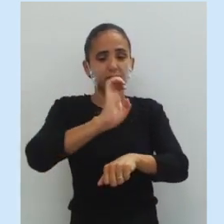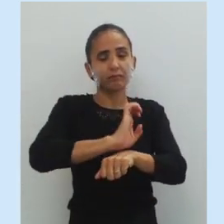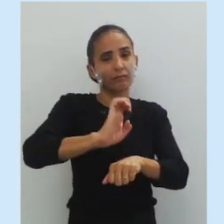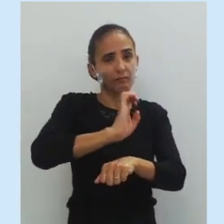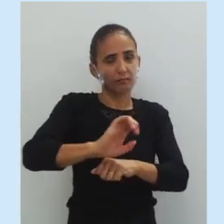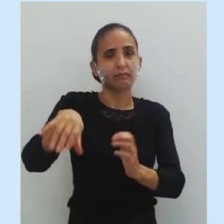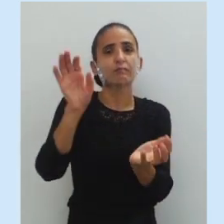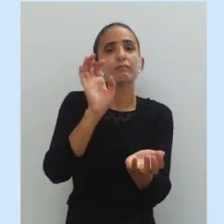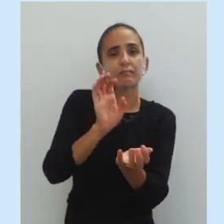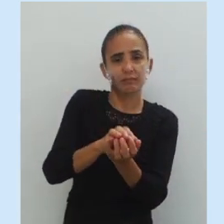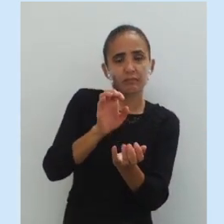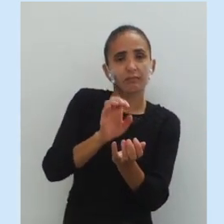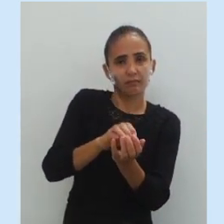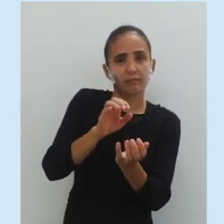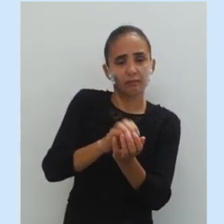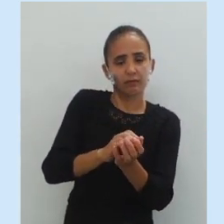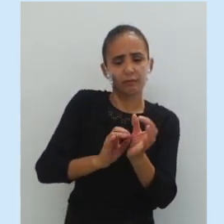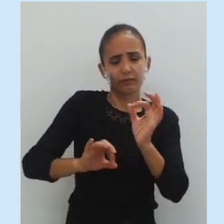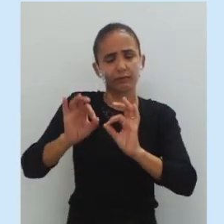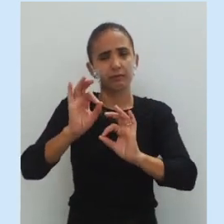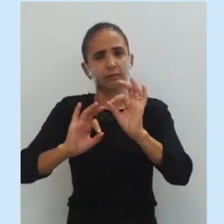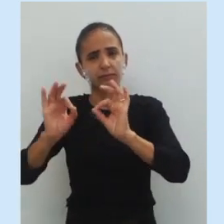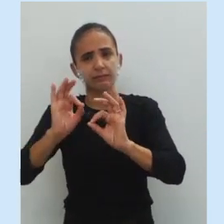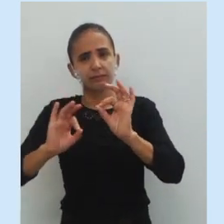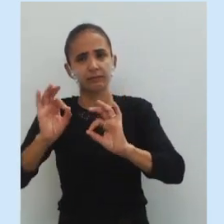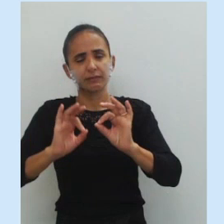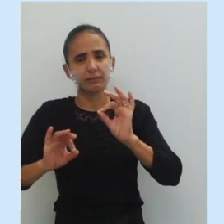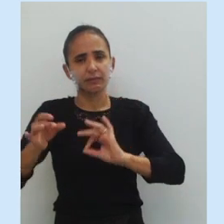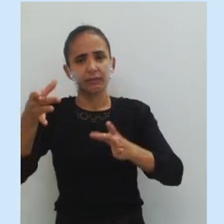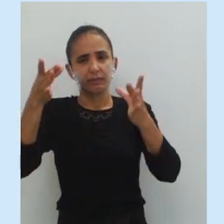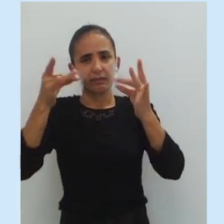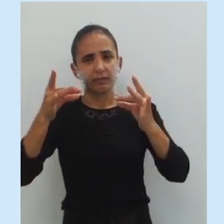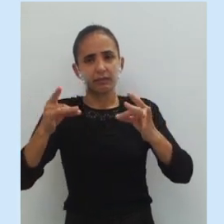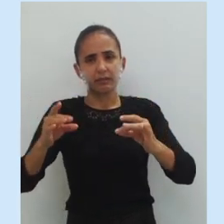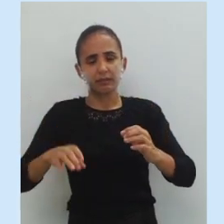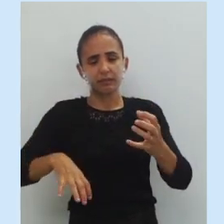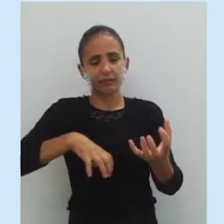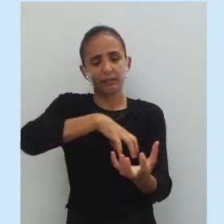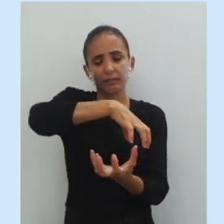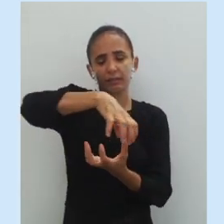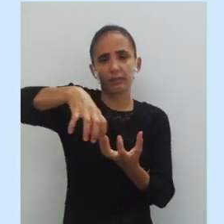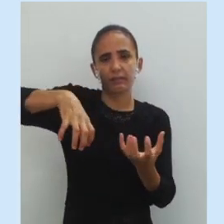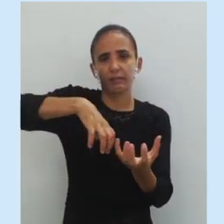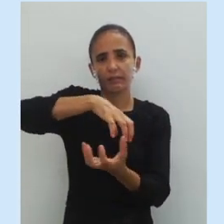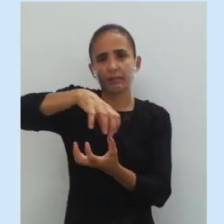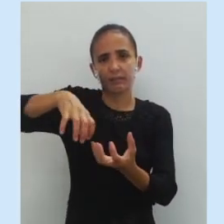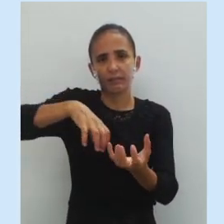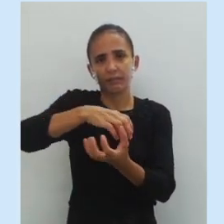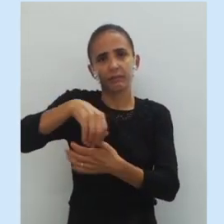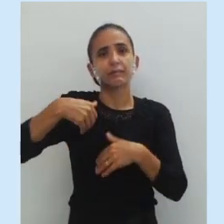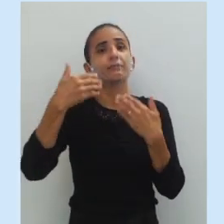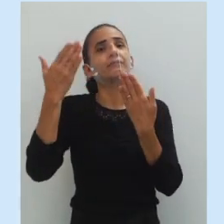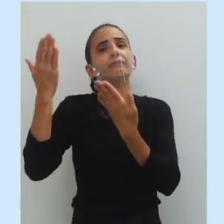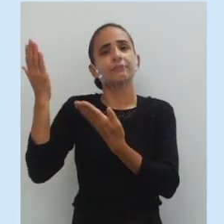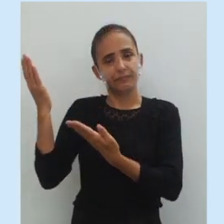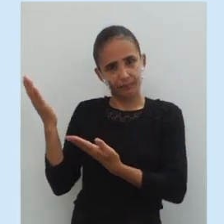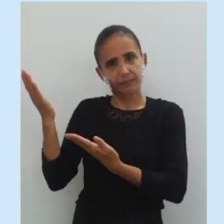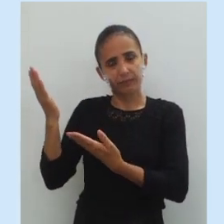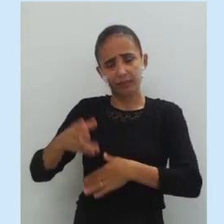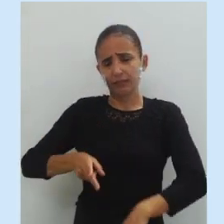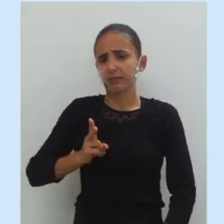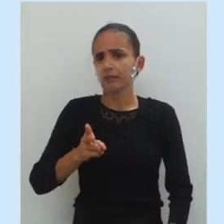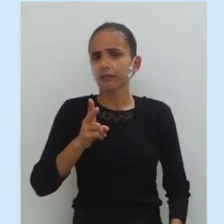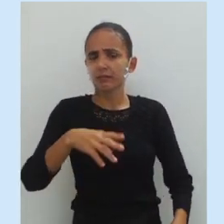Pernambuco fosse produzida uma grande fábrica, que é a Hemobras, que está sempre